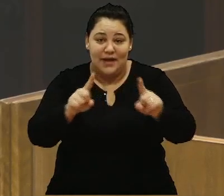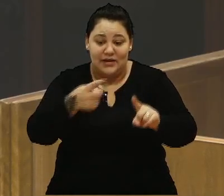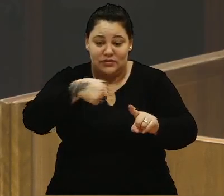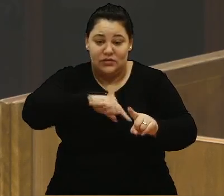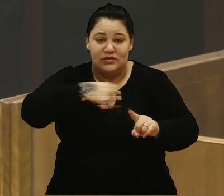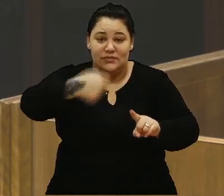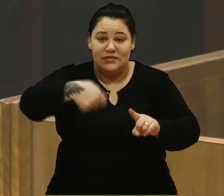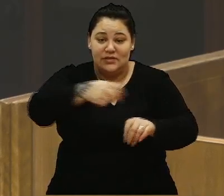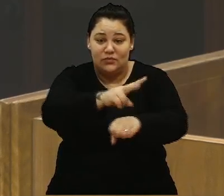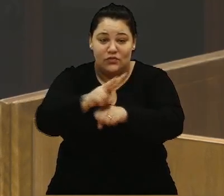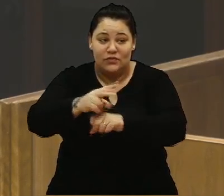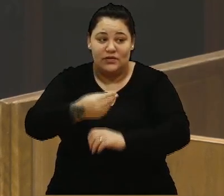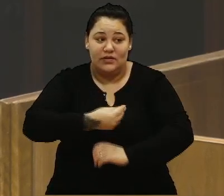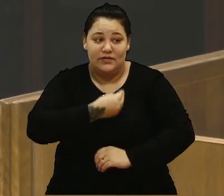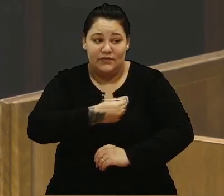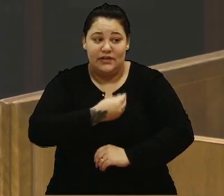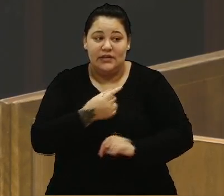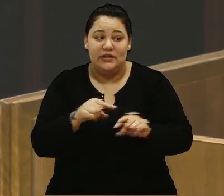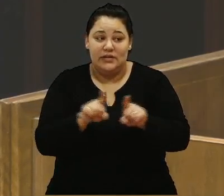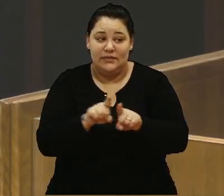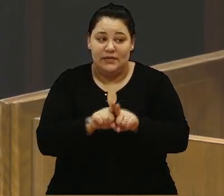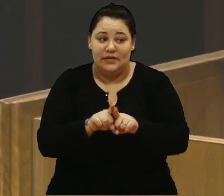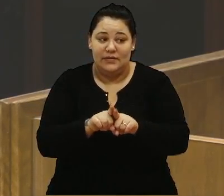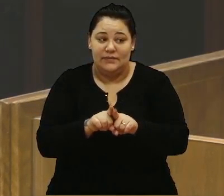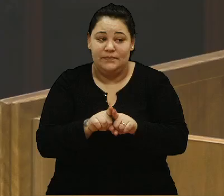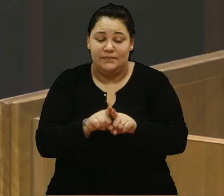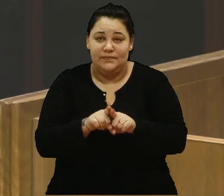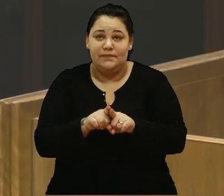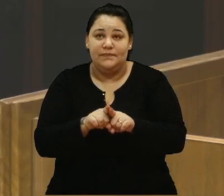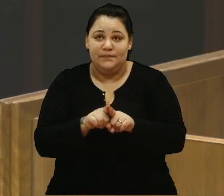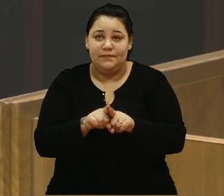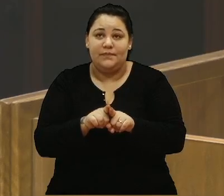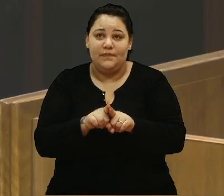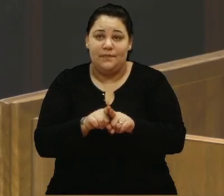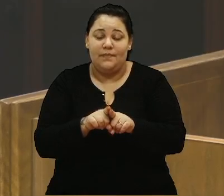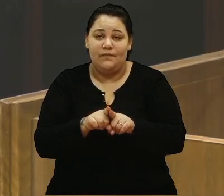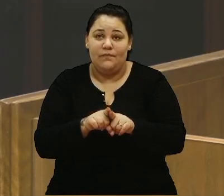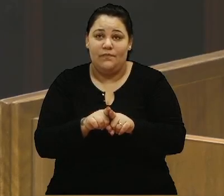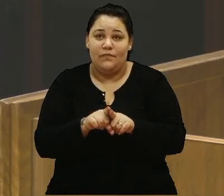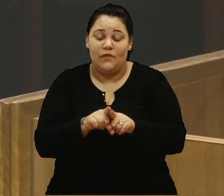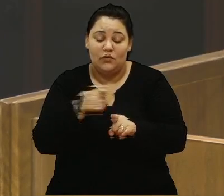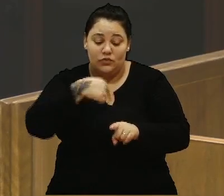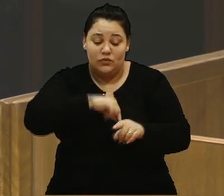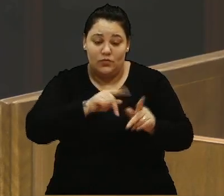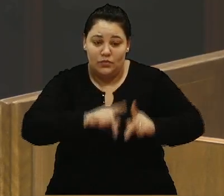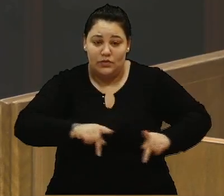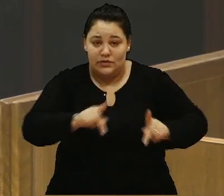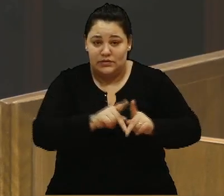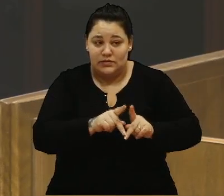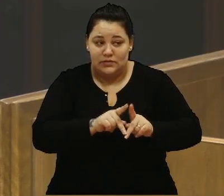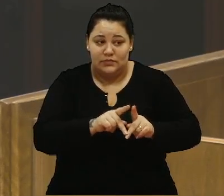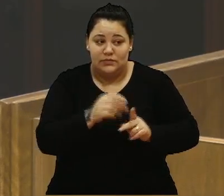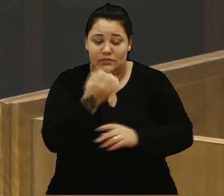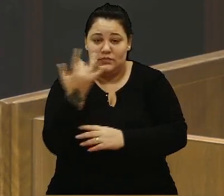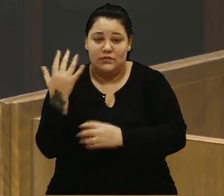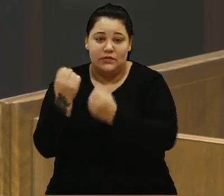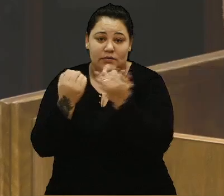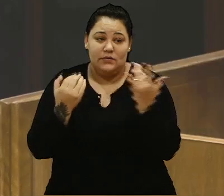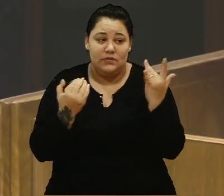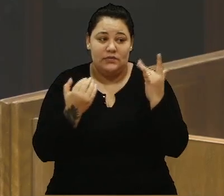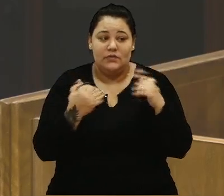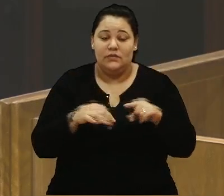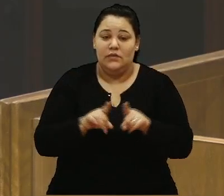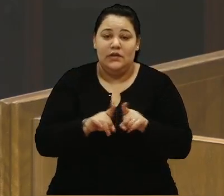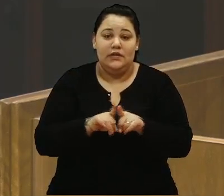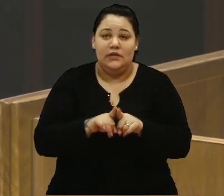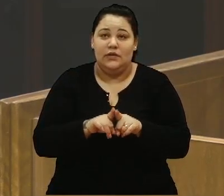preservar também a vida do nosso agricultor e a subsistência do nosso povo do campo. Caso contrário, se continuar do jeito